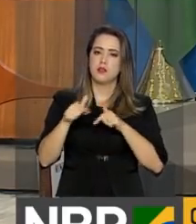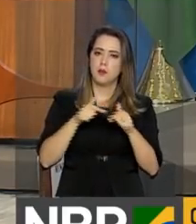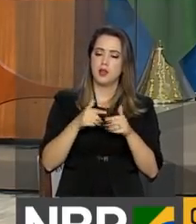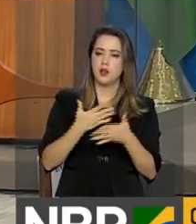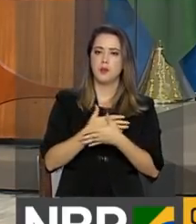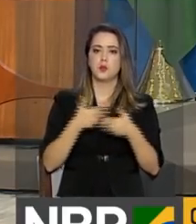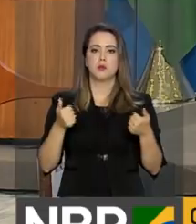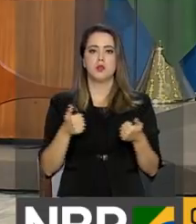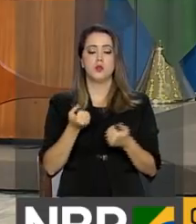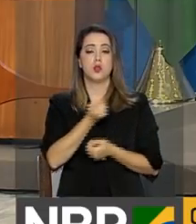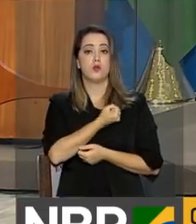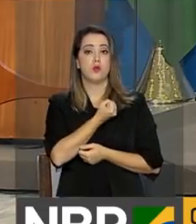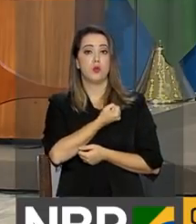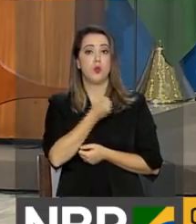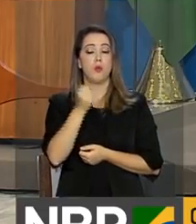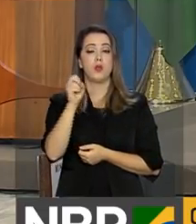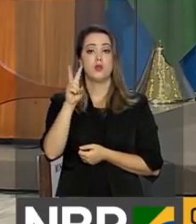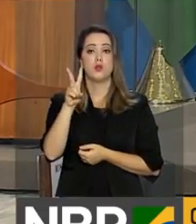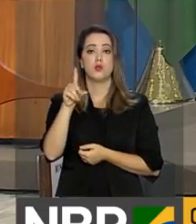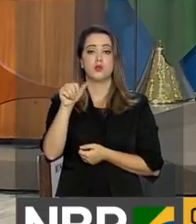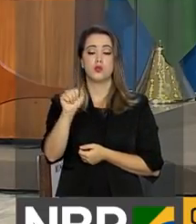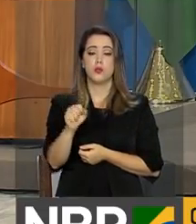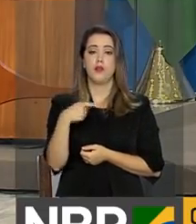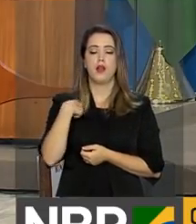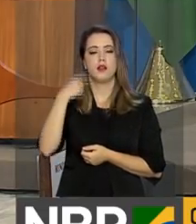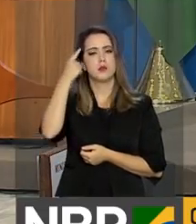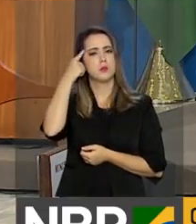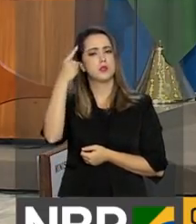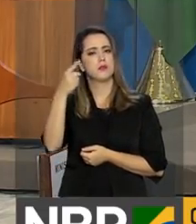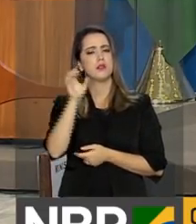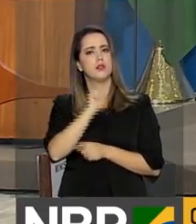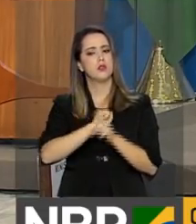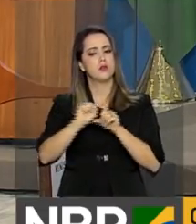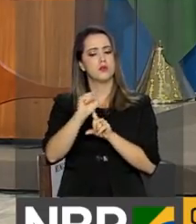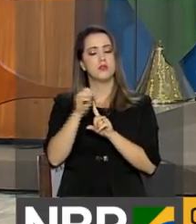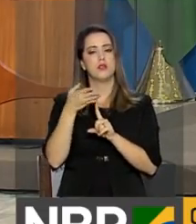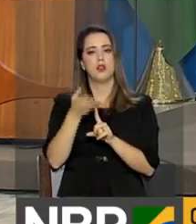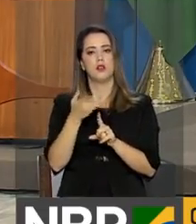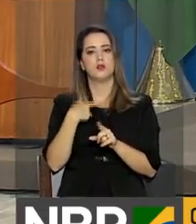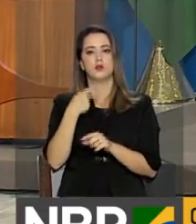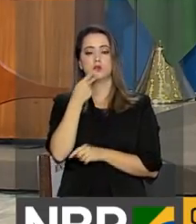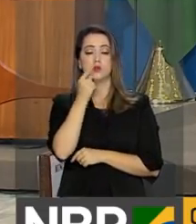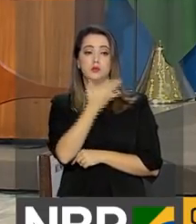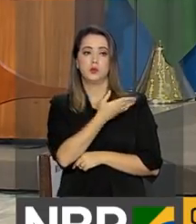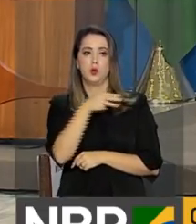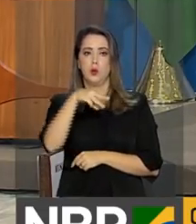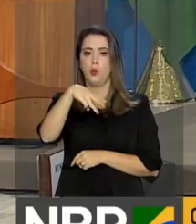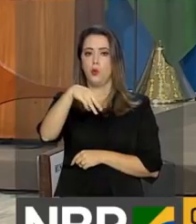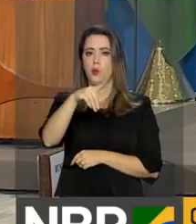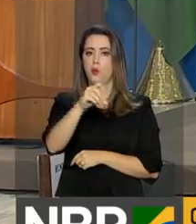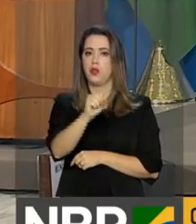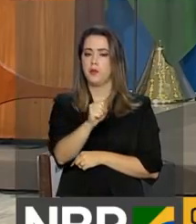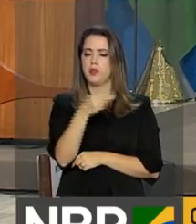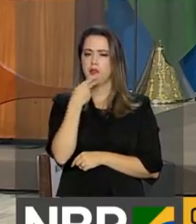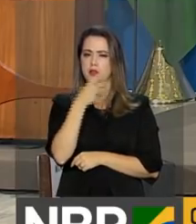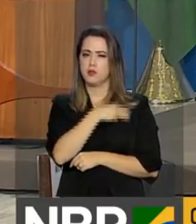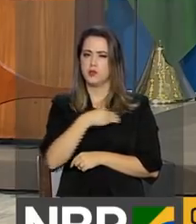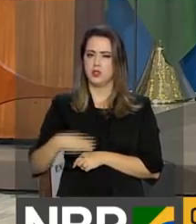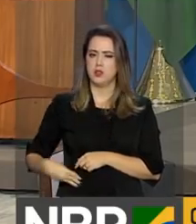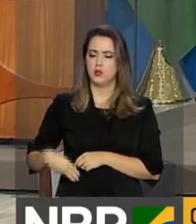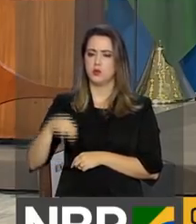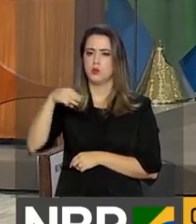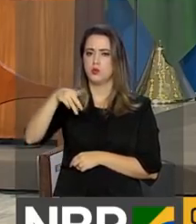ampliando o número de vagas, portanto, pensando no social. E até o Eunício me lembrava há pouco que só lá no fundo do